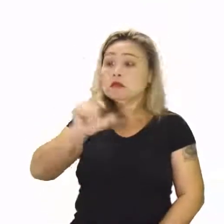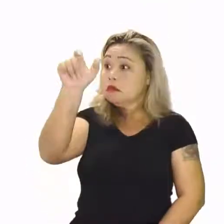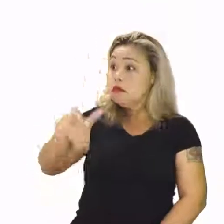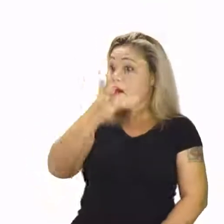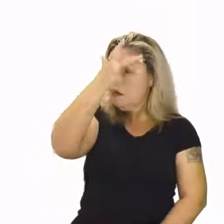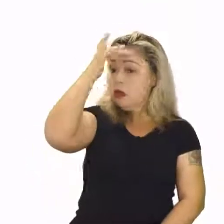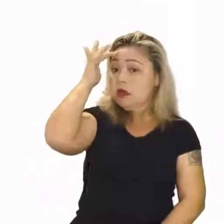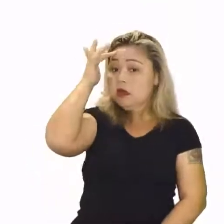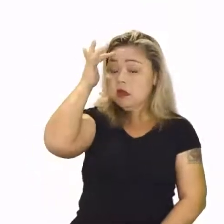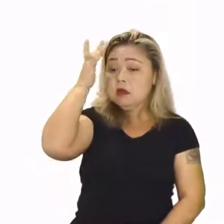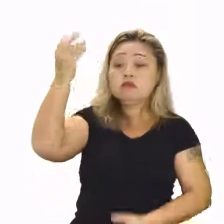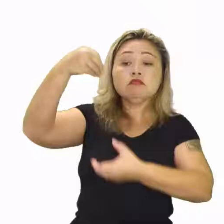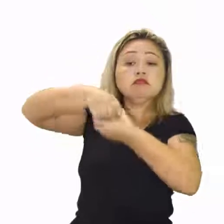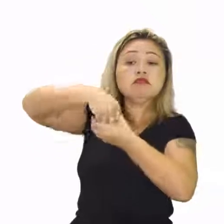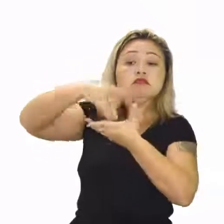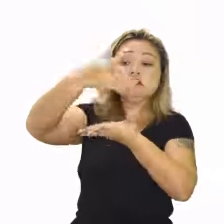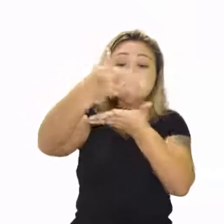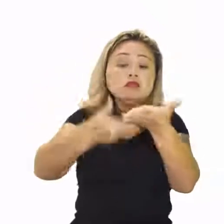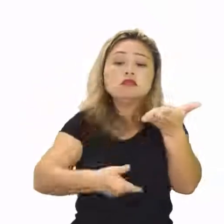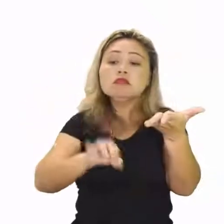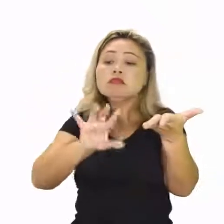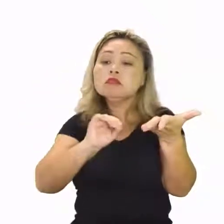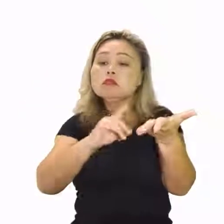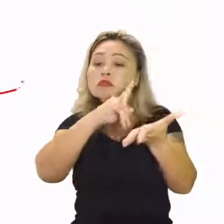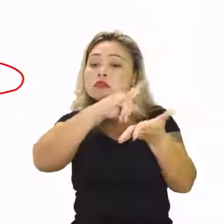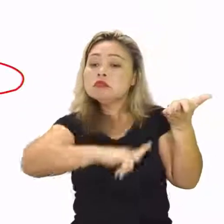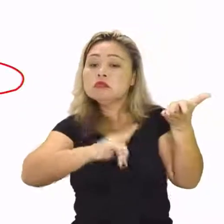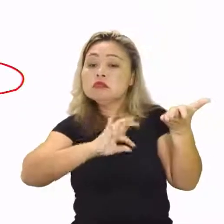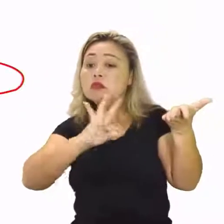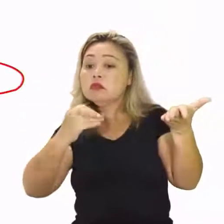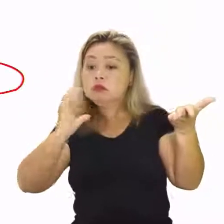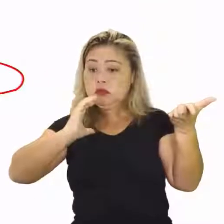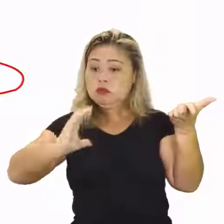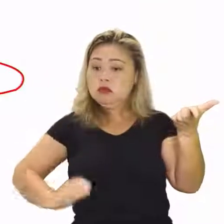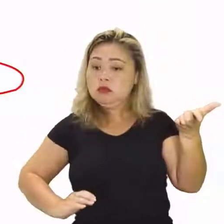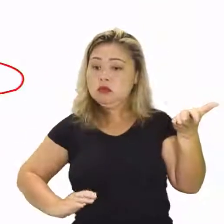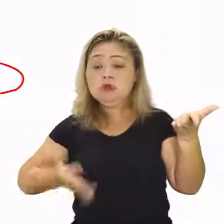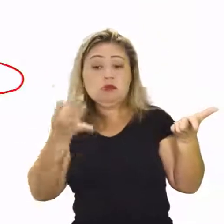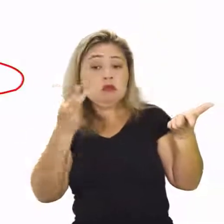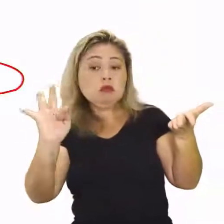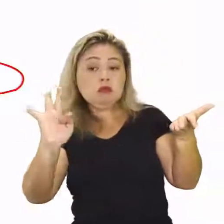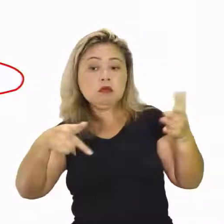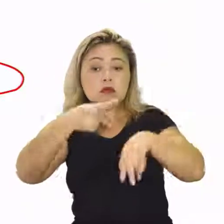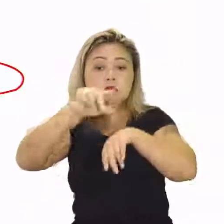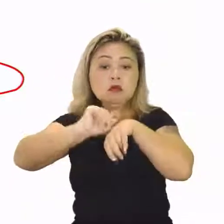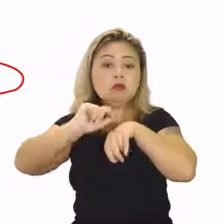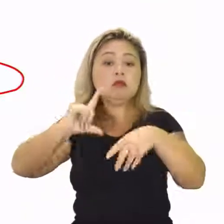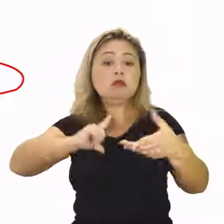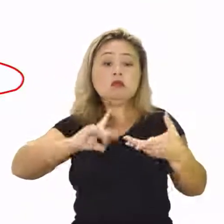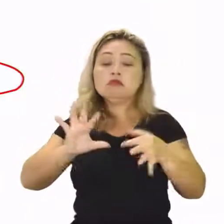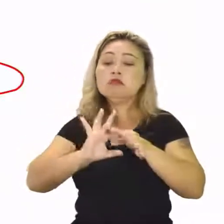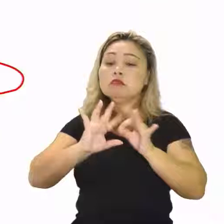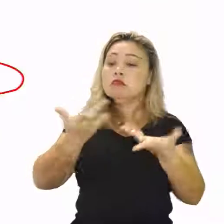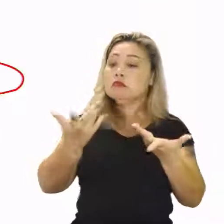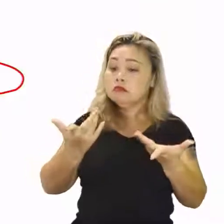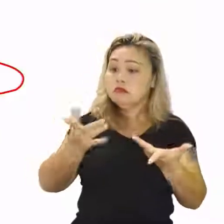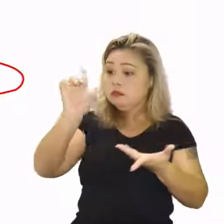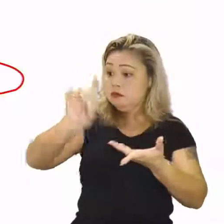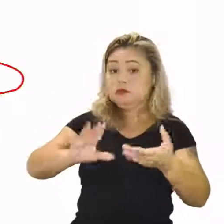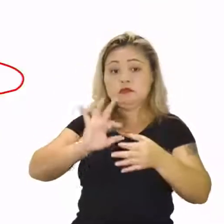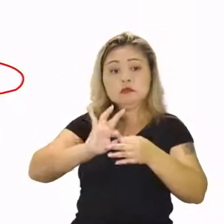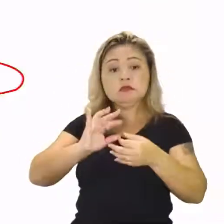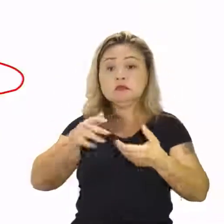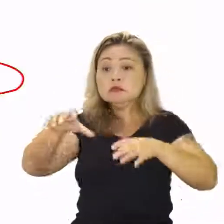pessoa. Nele foi garantido que todos os cidadãos franceses deveriam ter direito à liberdade,